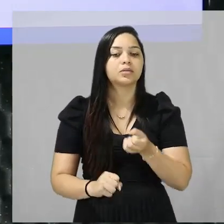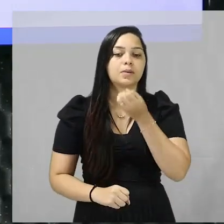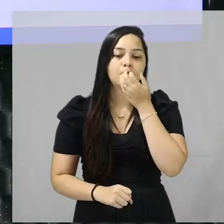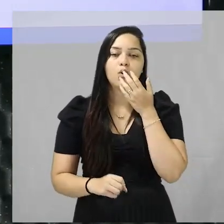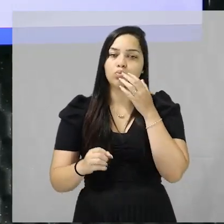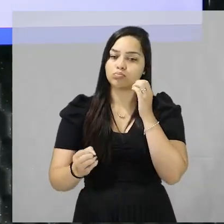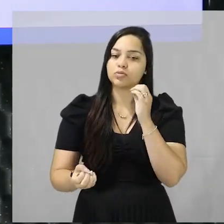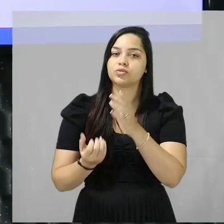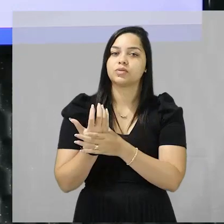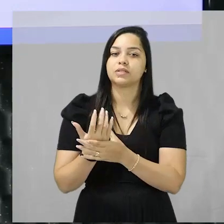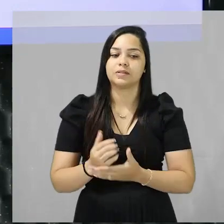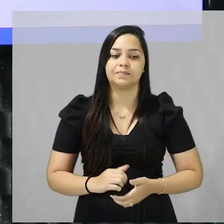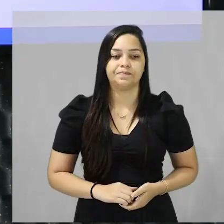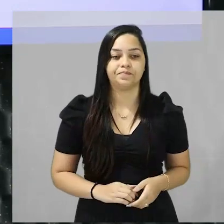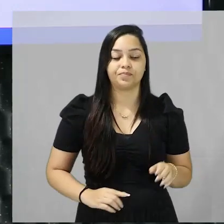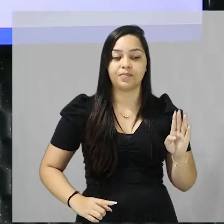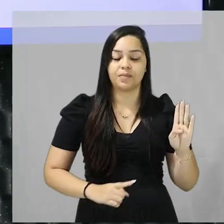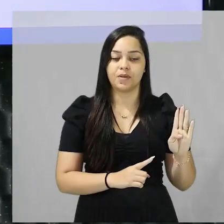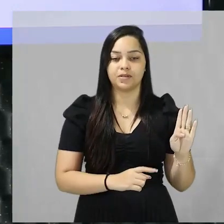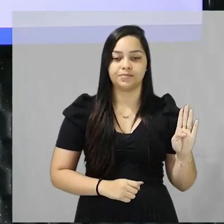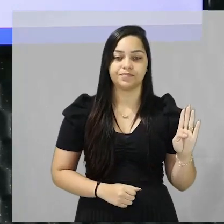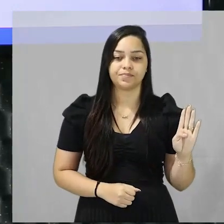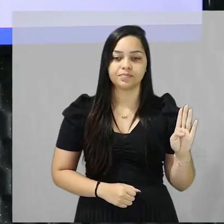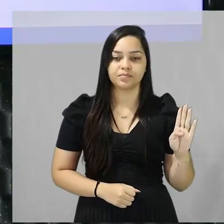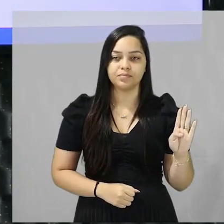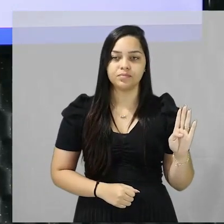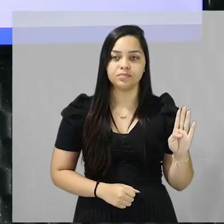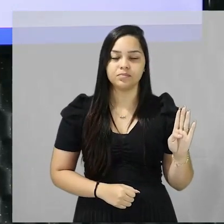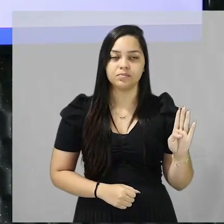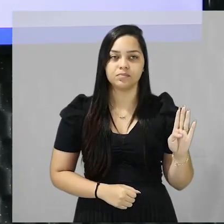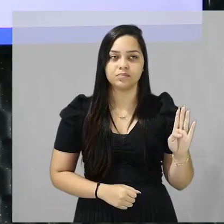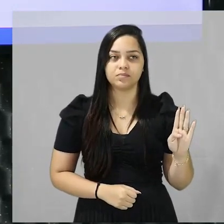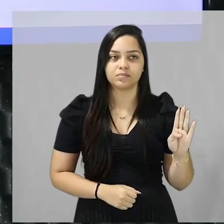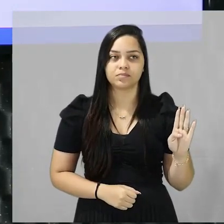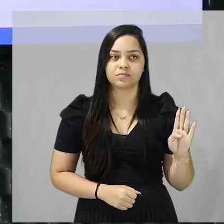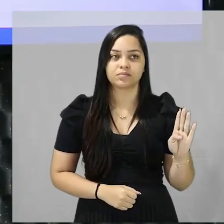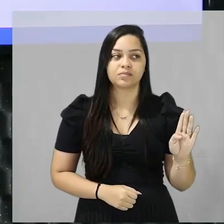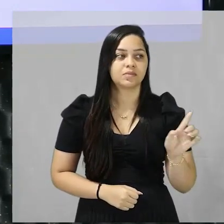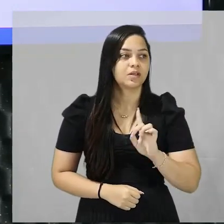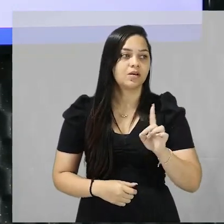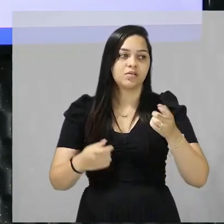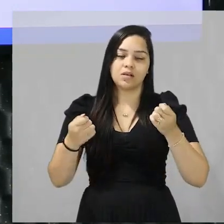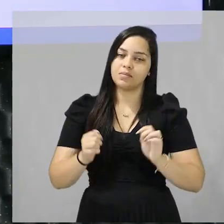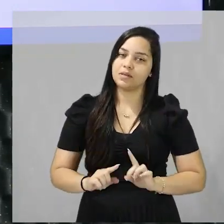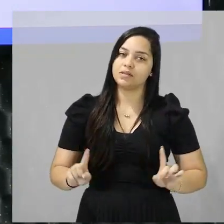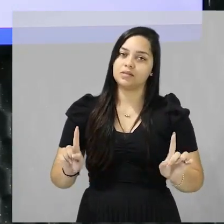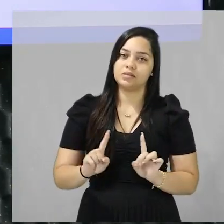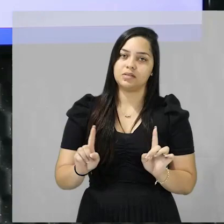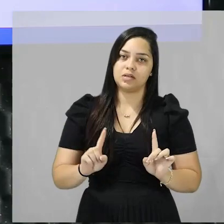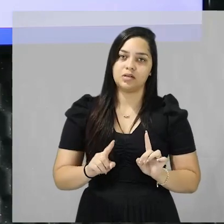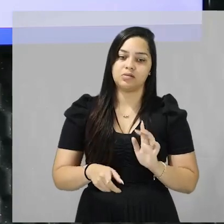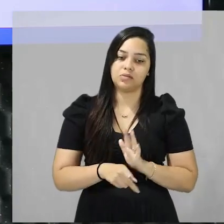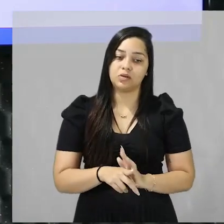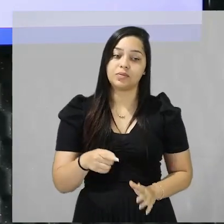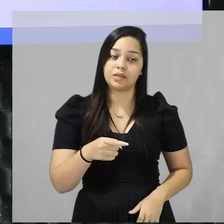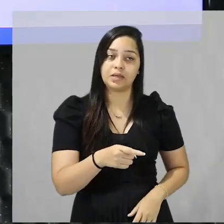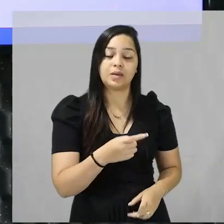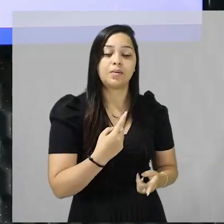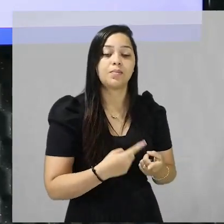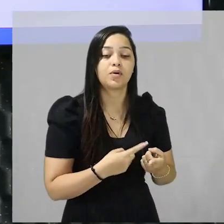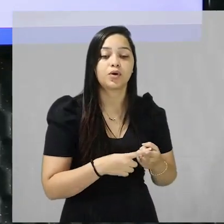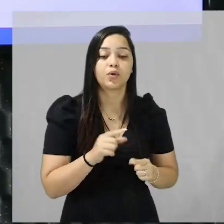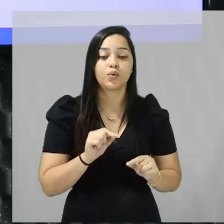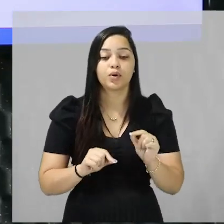formada. É imprescindível para a sociedade livre de conflitos. Não é necessariamente isso, porque